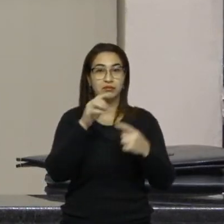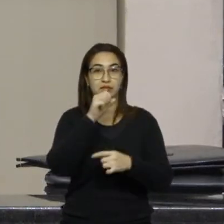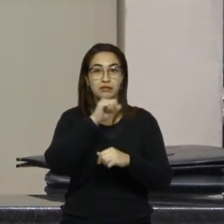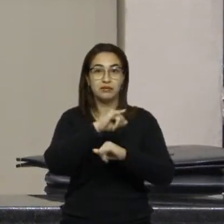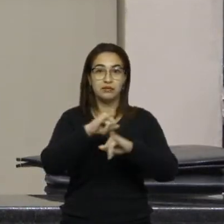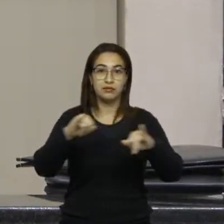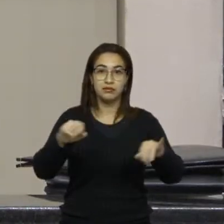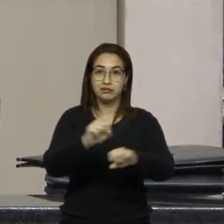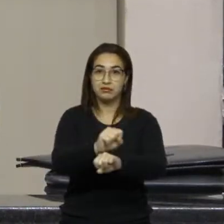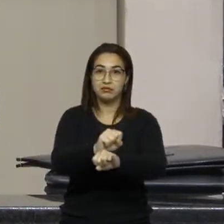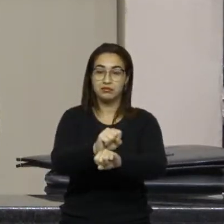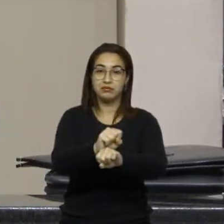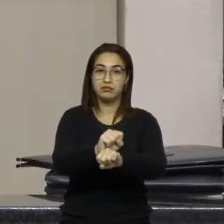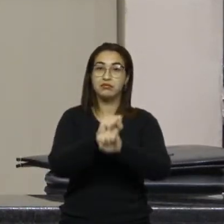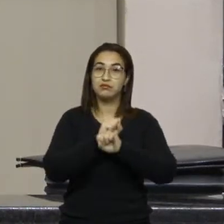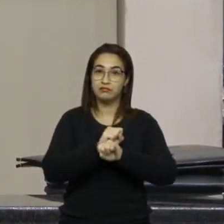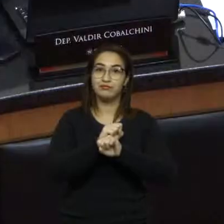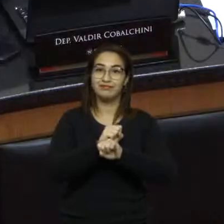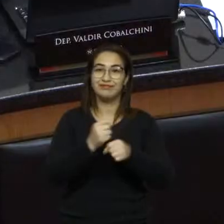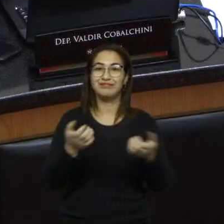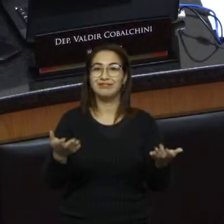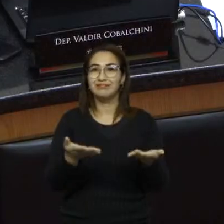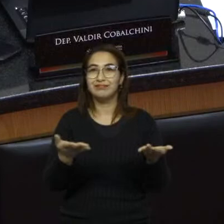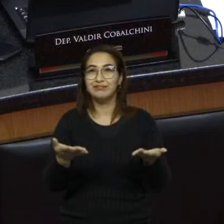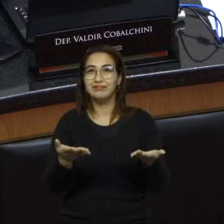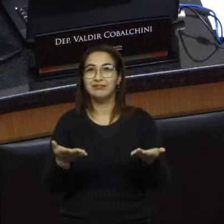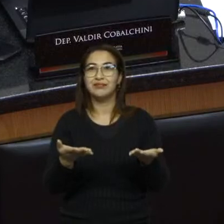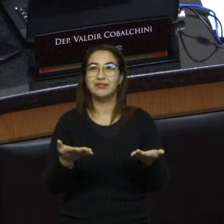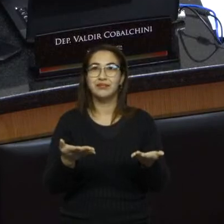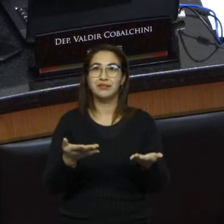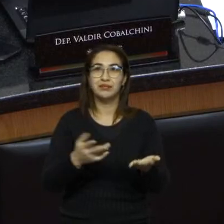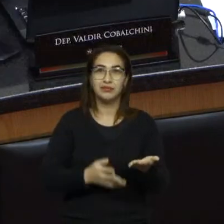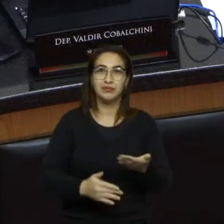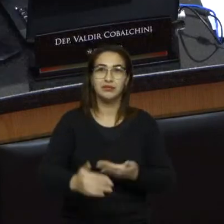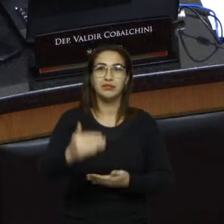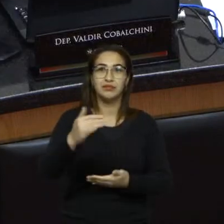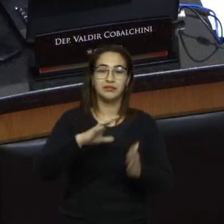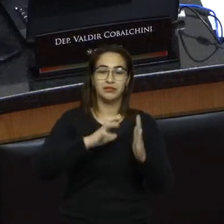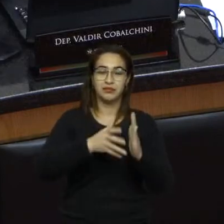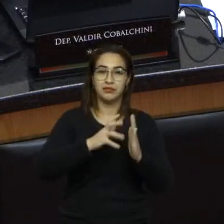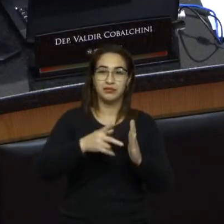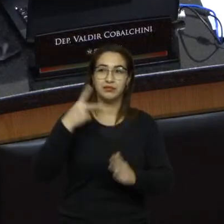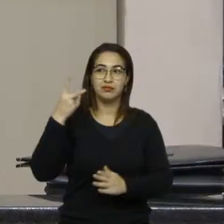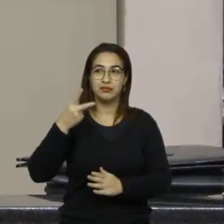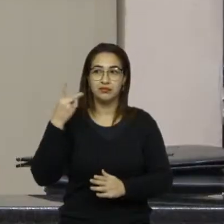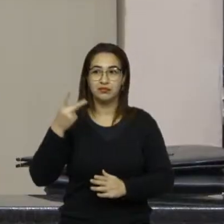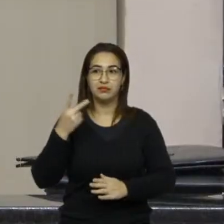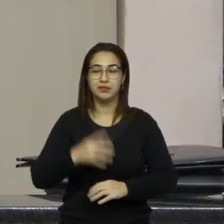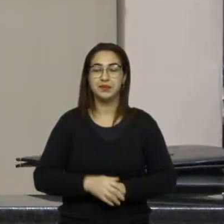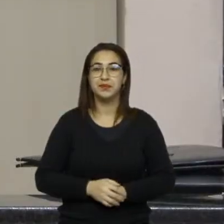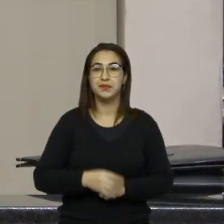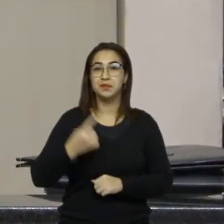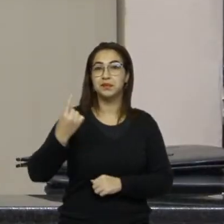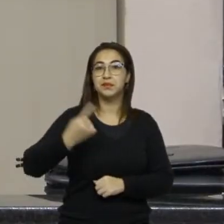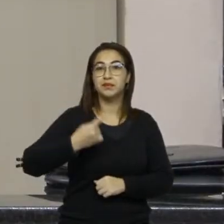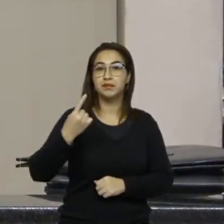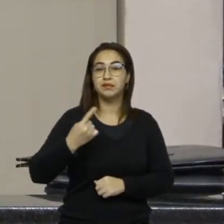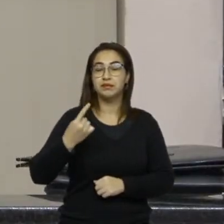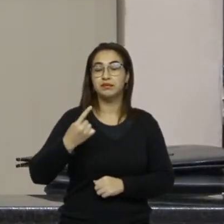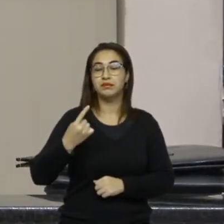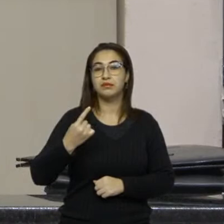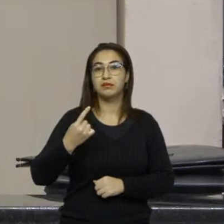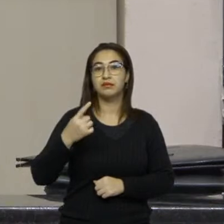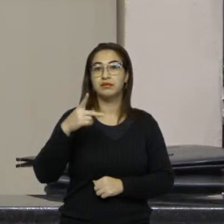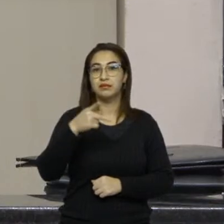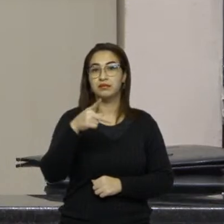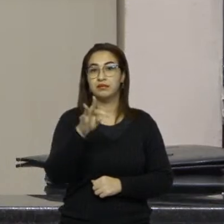estão suspensas e passamos já direto ao horário destinado aos partidos políticos. Em primeiro lugar, pelo Partido dos